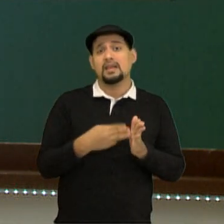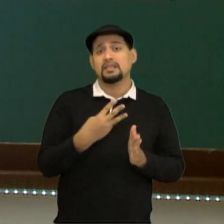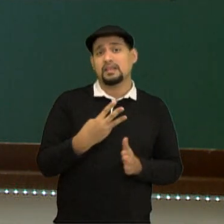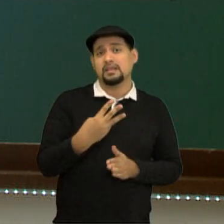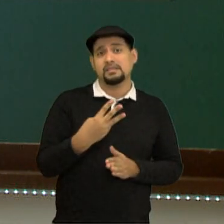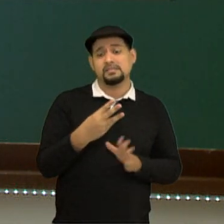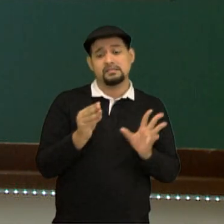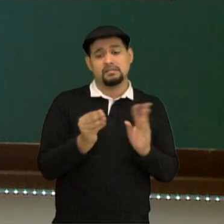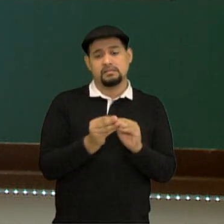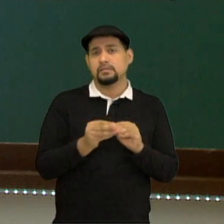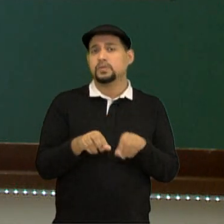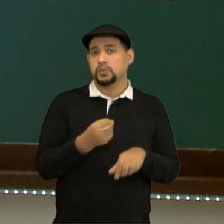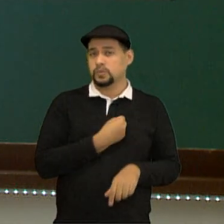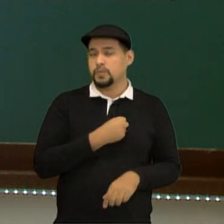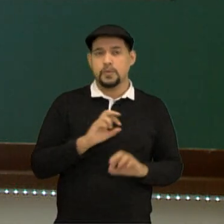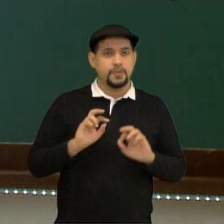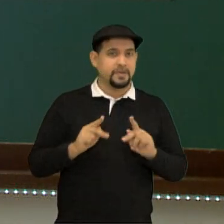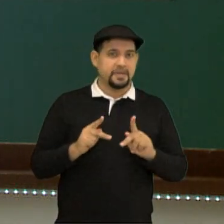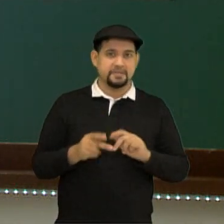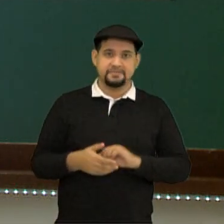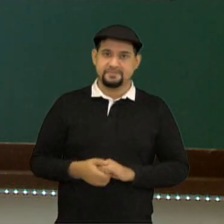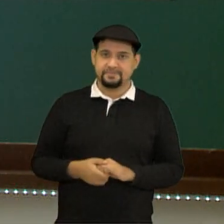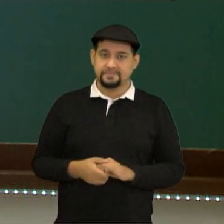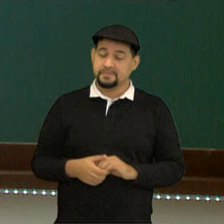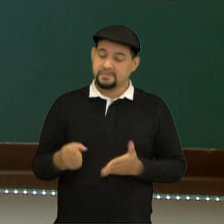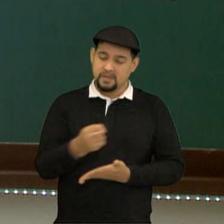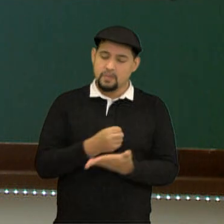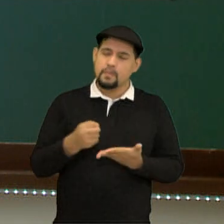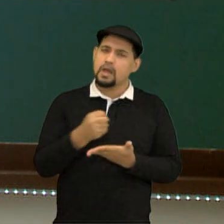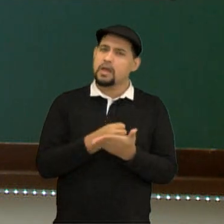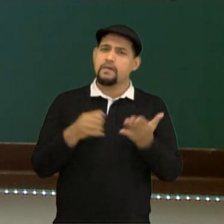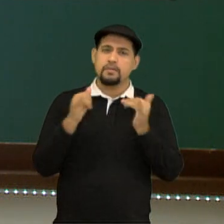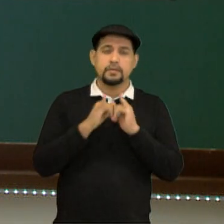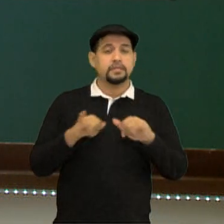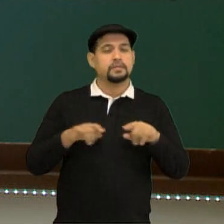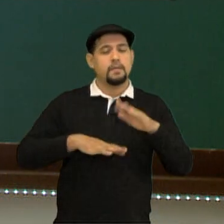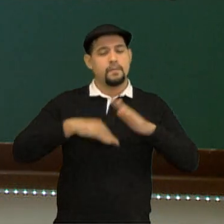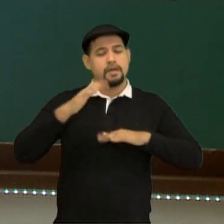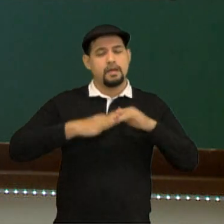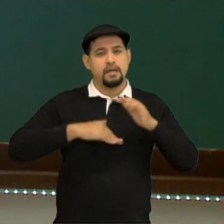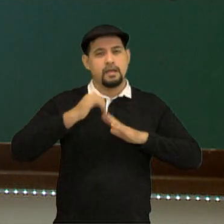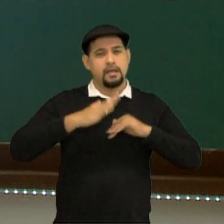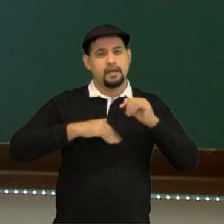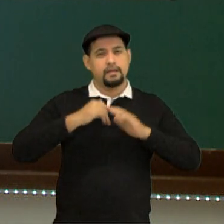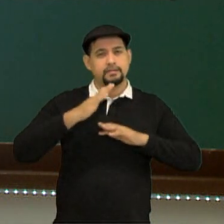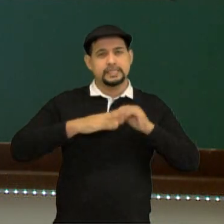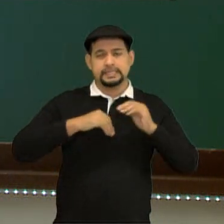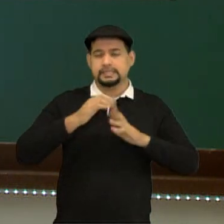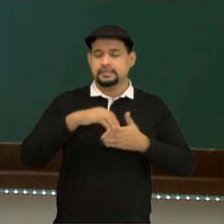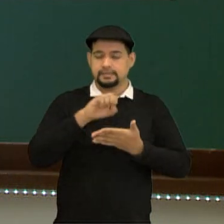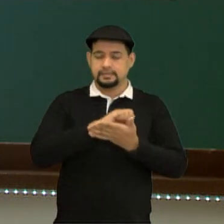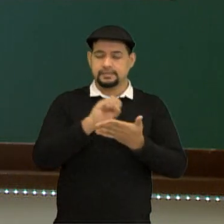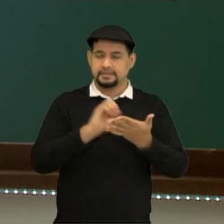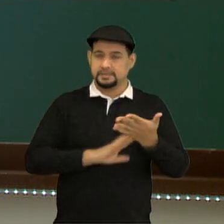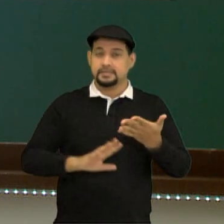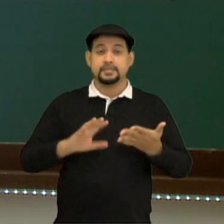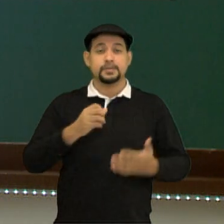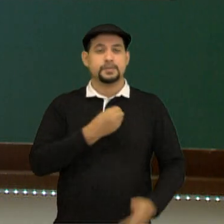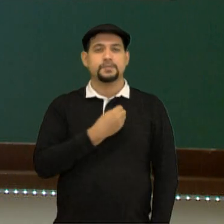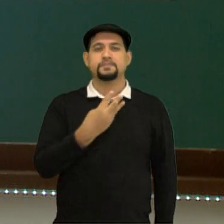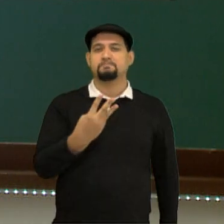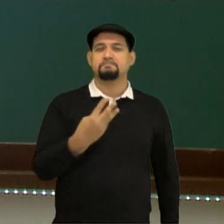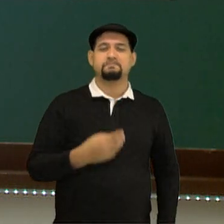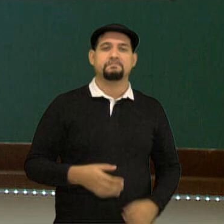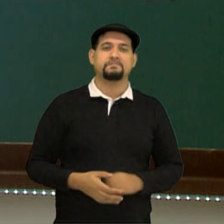para arredondar o número. Tranquilo, gente? Com base nessas informações, vamos praticar um pouquinho mais de exercício. Vamos ao exercício